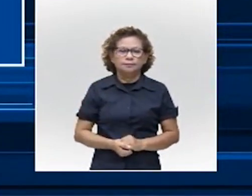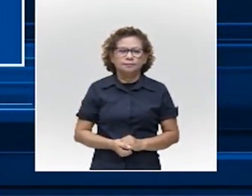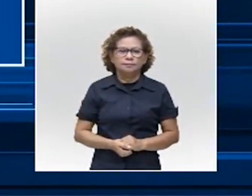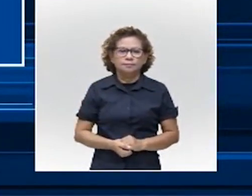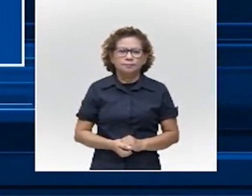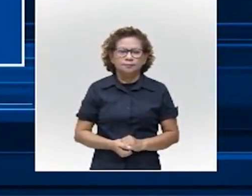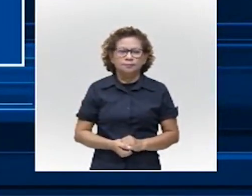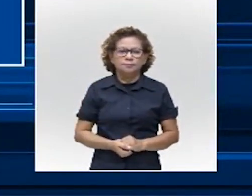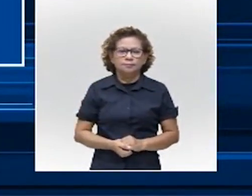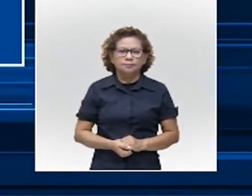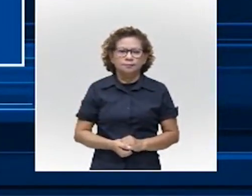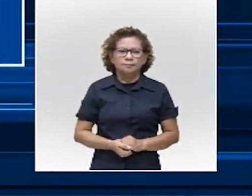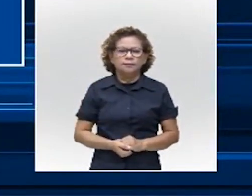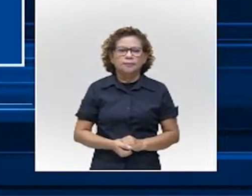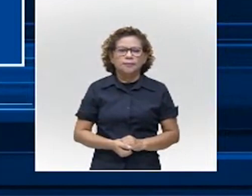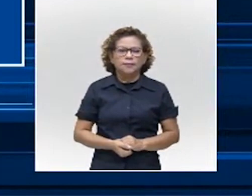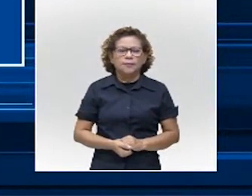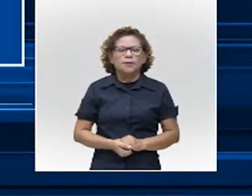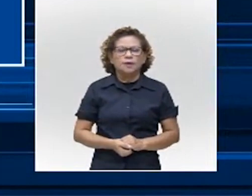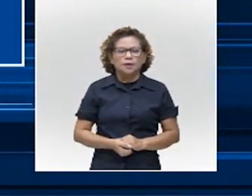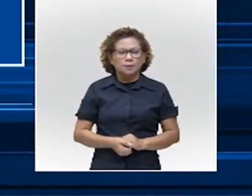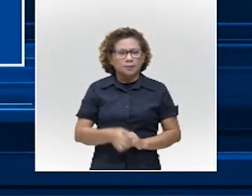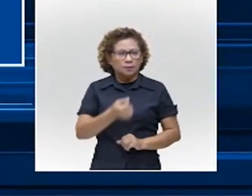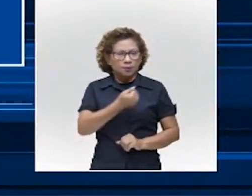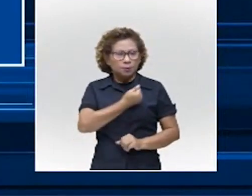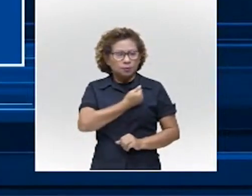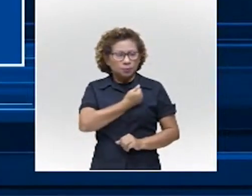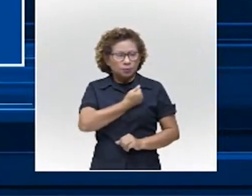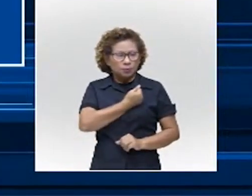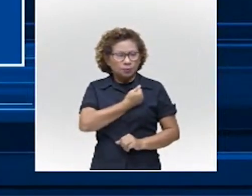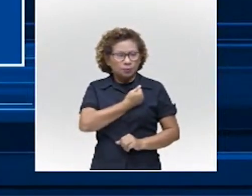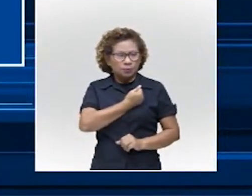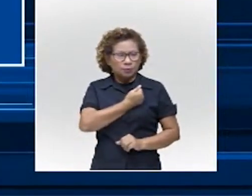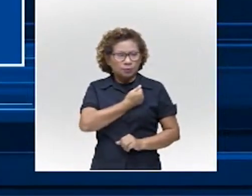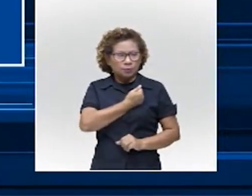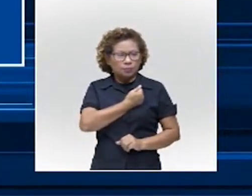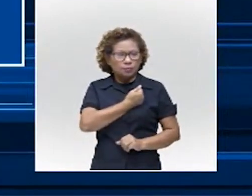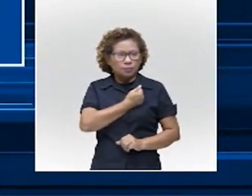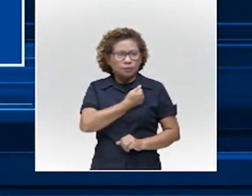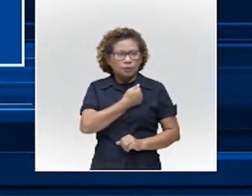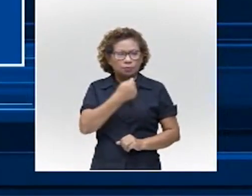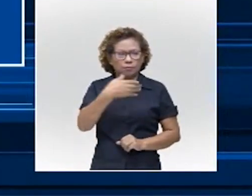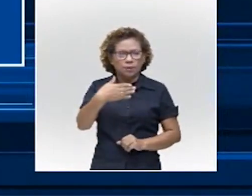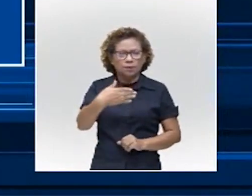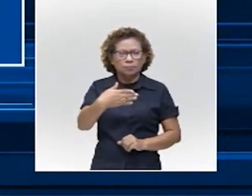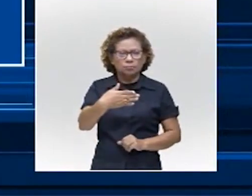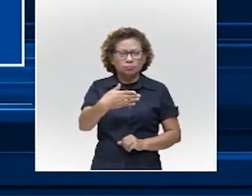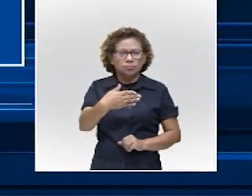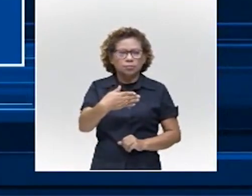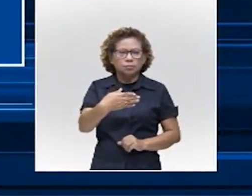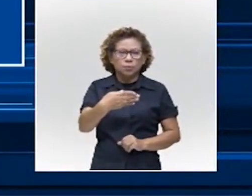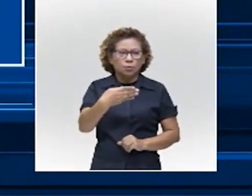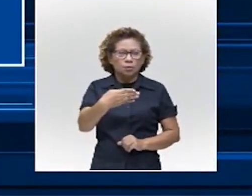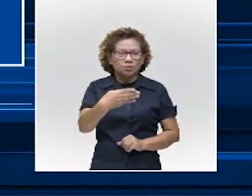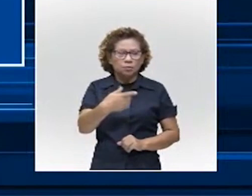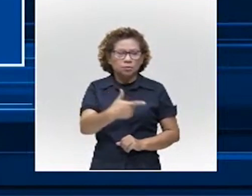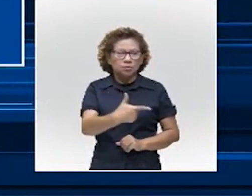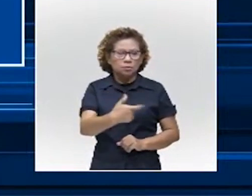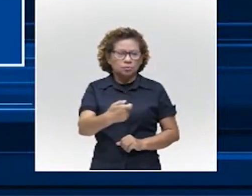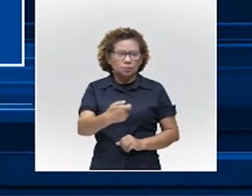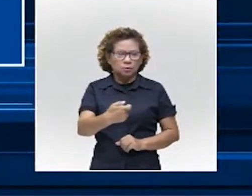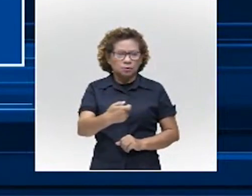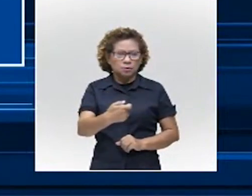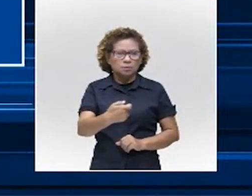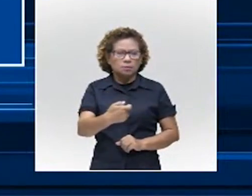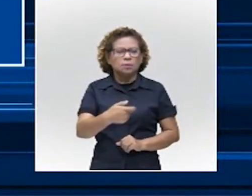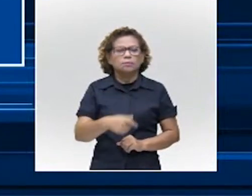sextos, equivale a 4 dozeavos. Então, nós podemos dizer assim, que